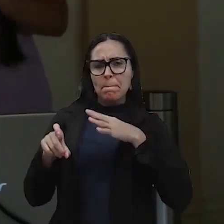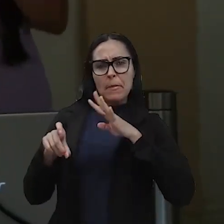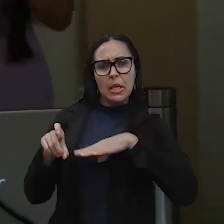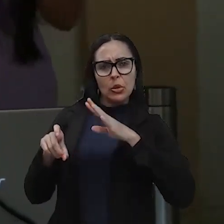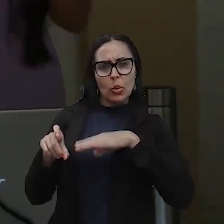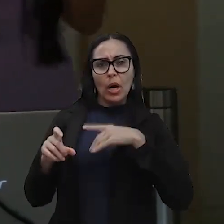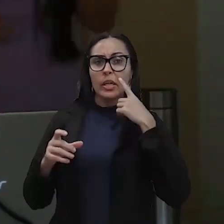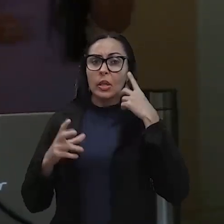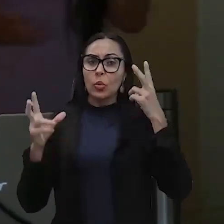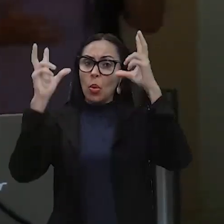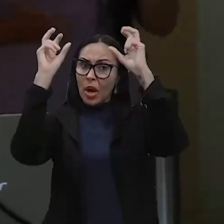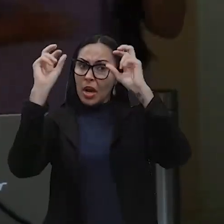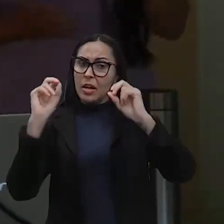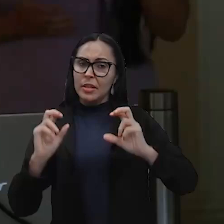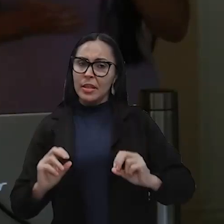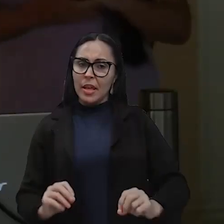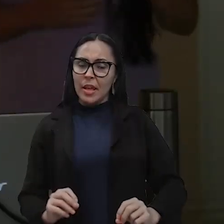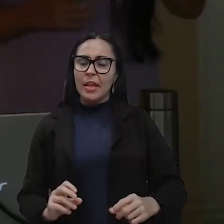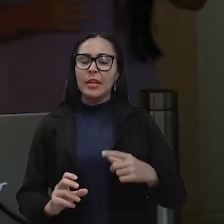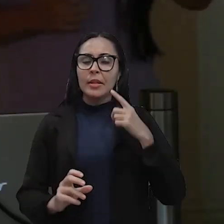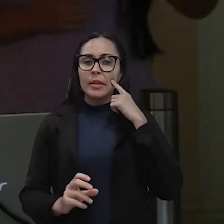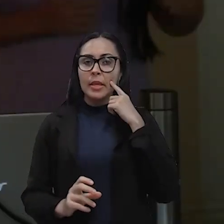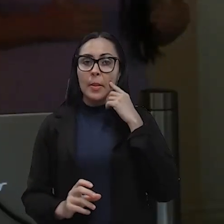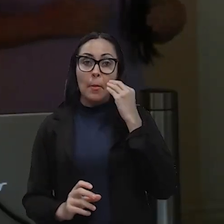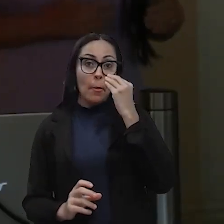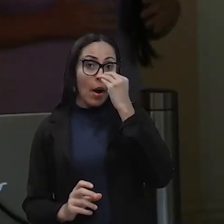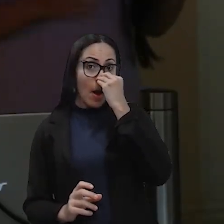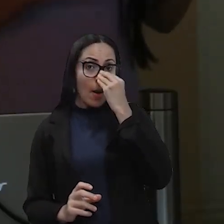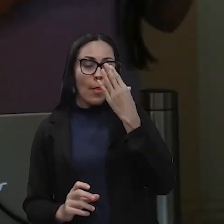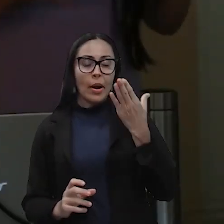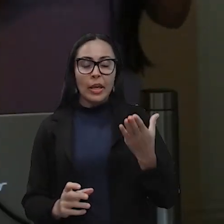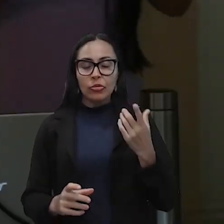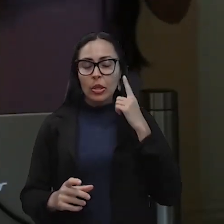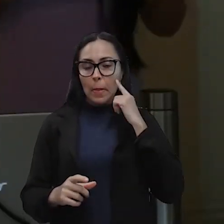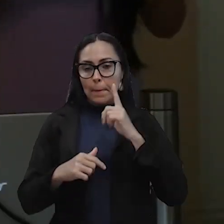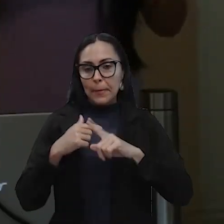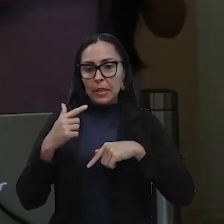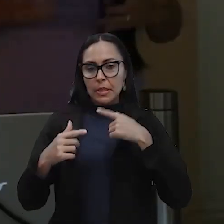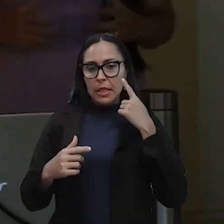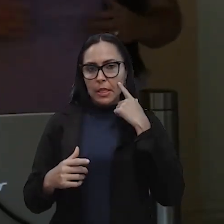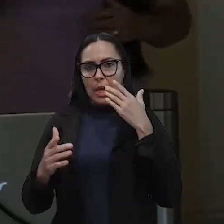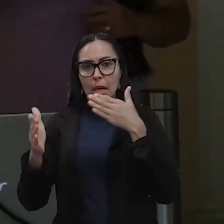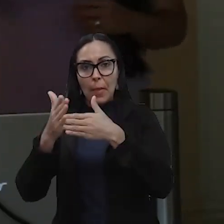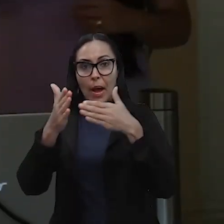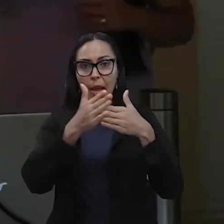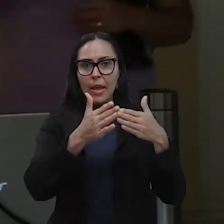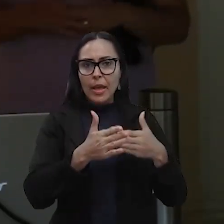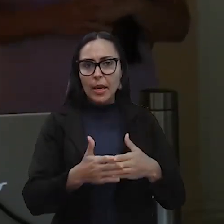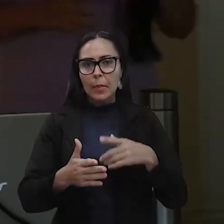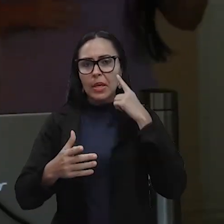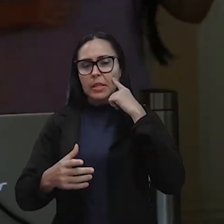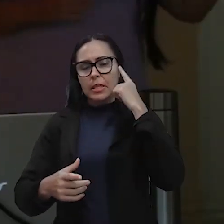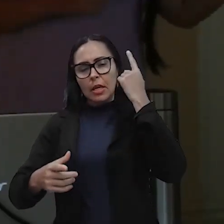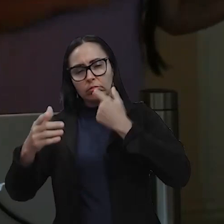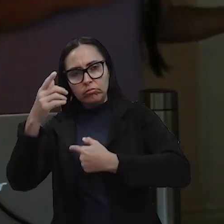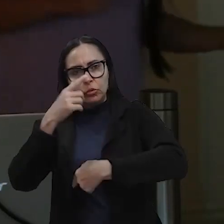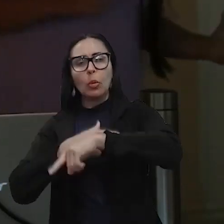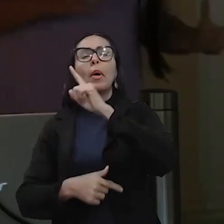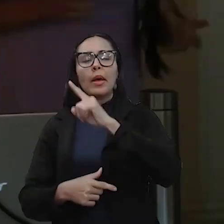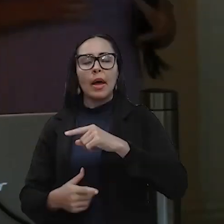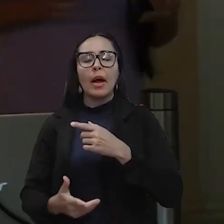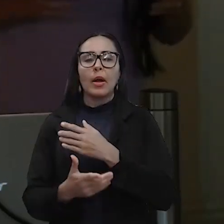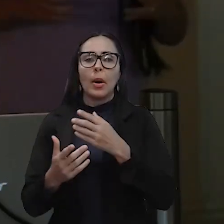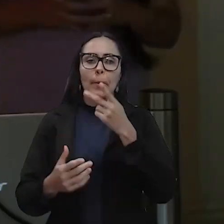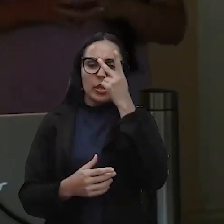gente precisa realmente traspassar essas barreiras, e é através desse momento aqui. E aí uma pessoa disse a mim: poxa, mas